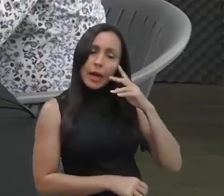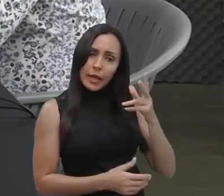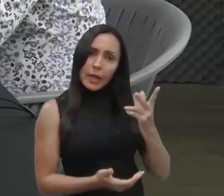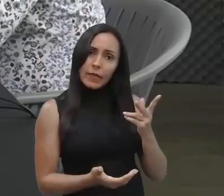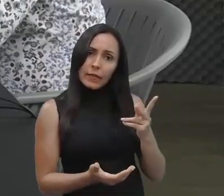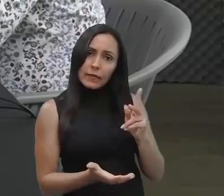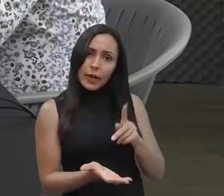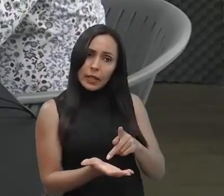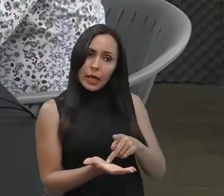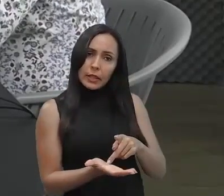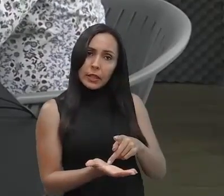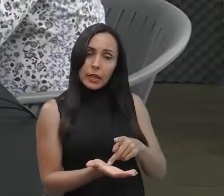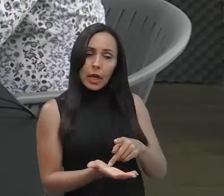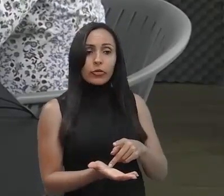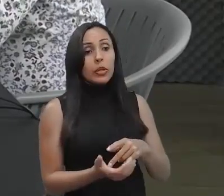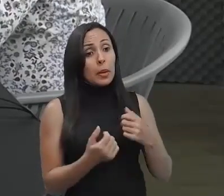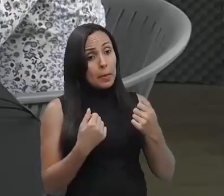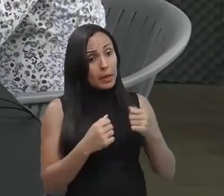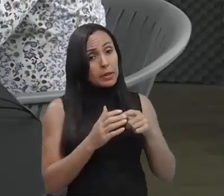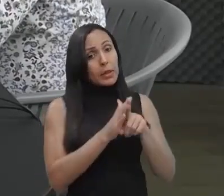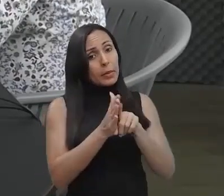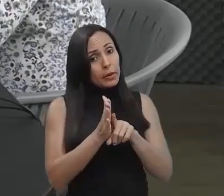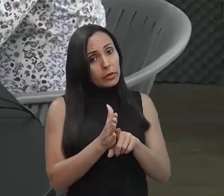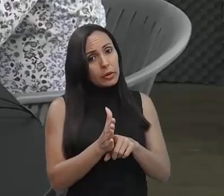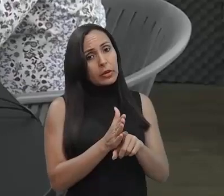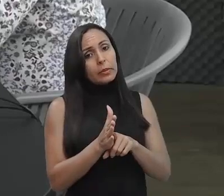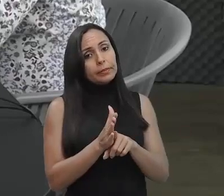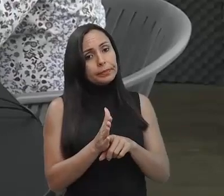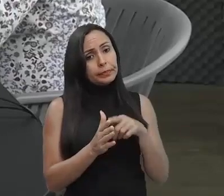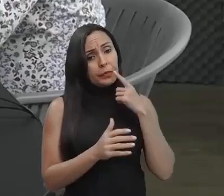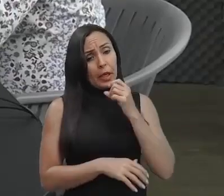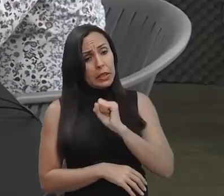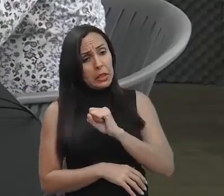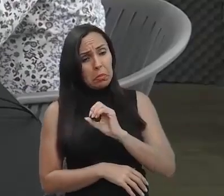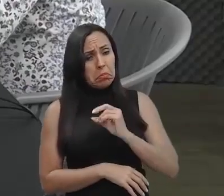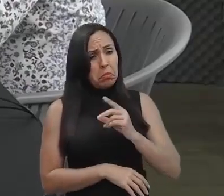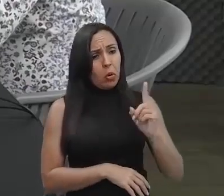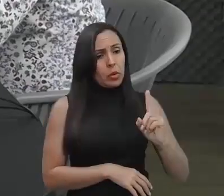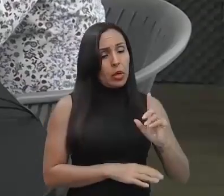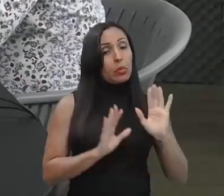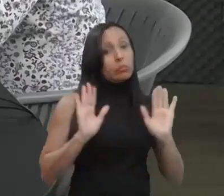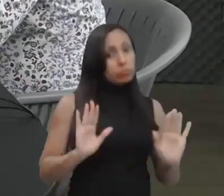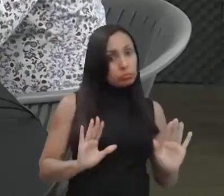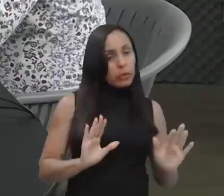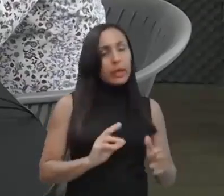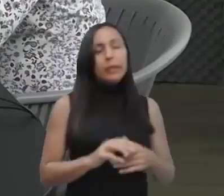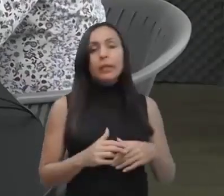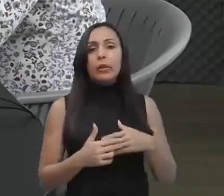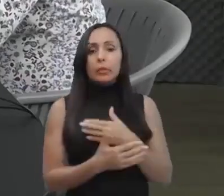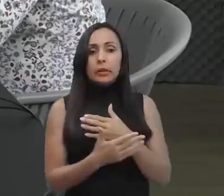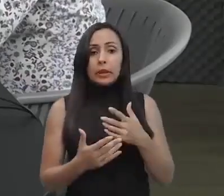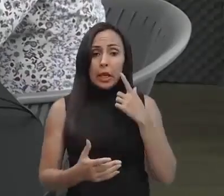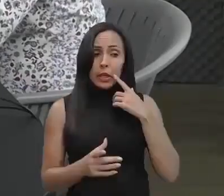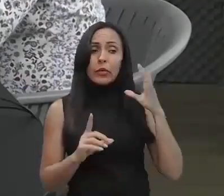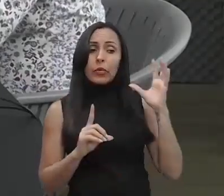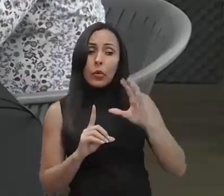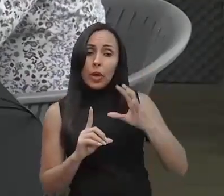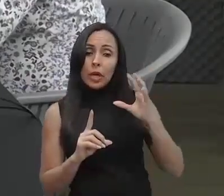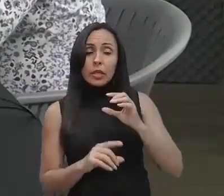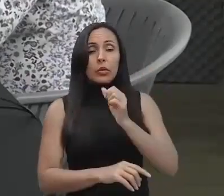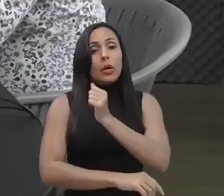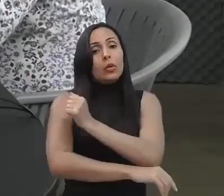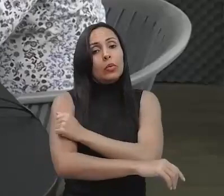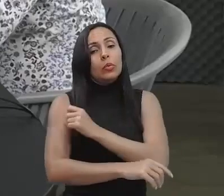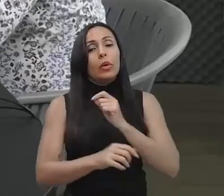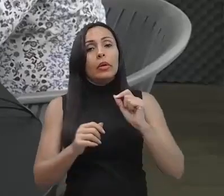que ir atrás da verdade só não tá acontecendo isso sabe tem outras questões que estão ensinando os alunos a fazerem isso